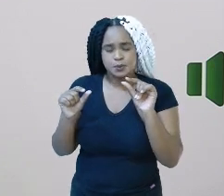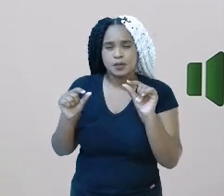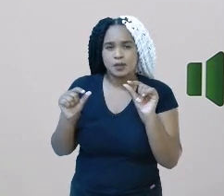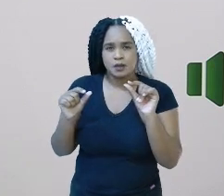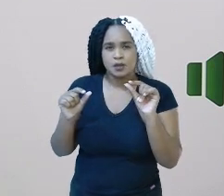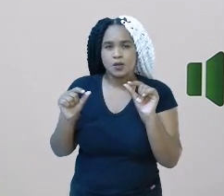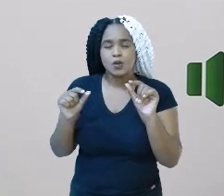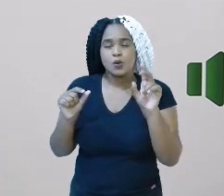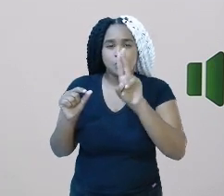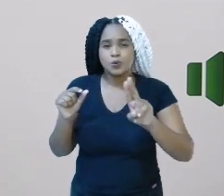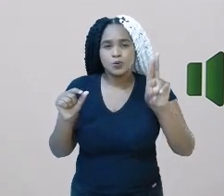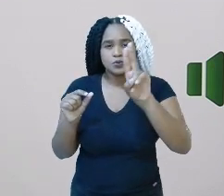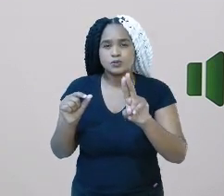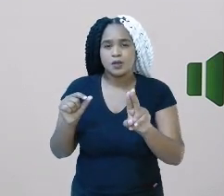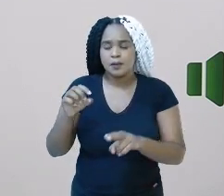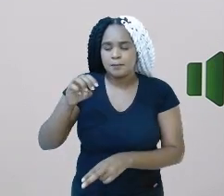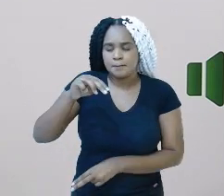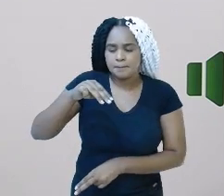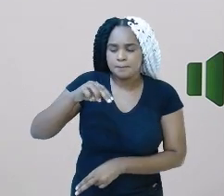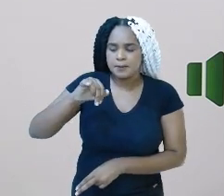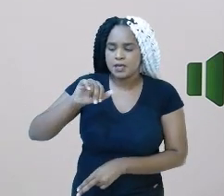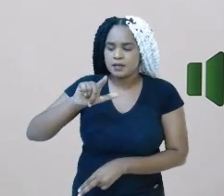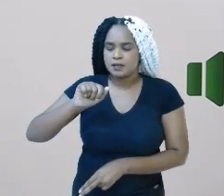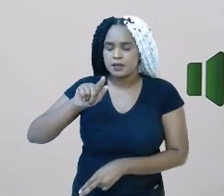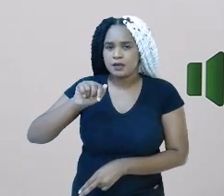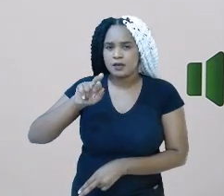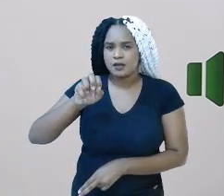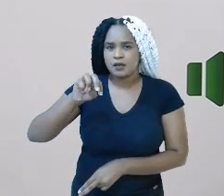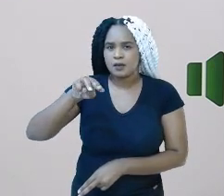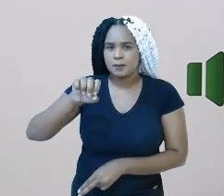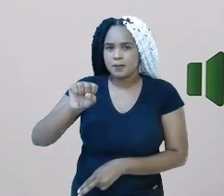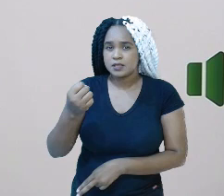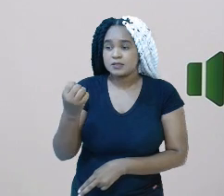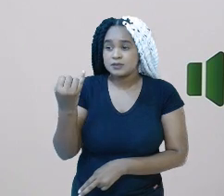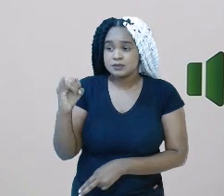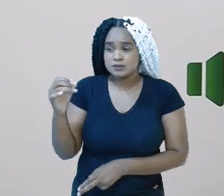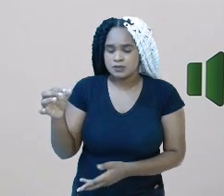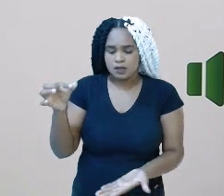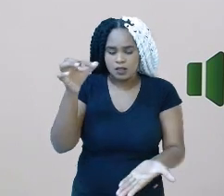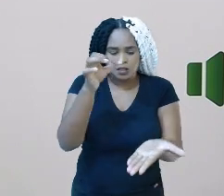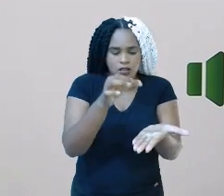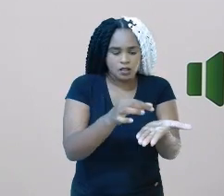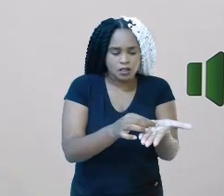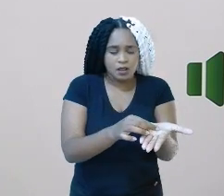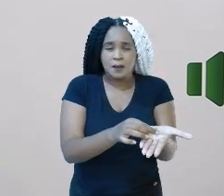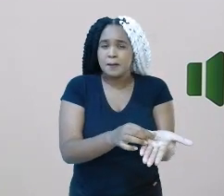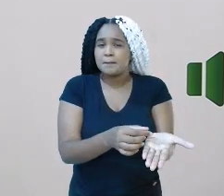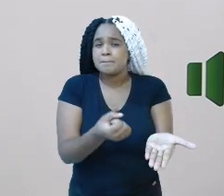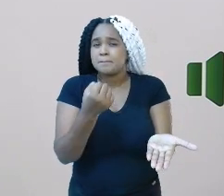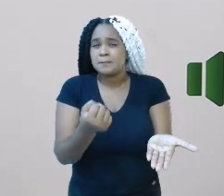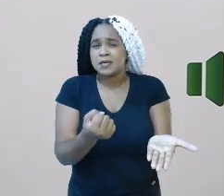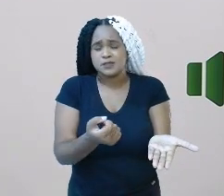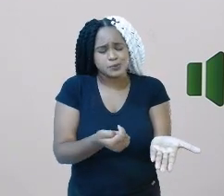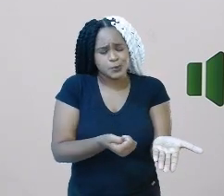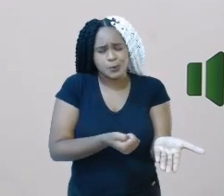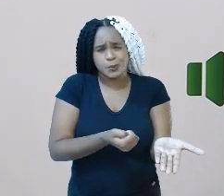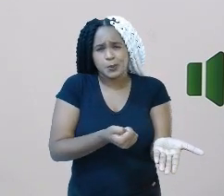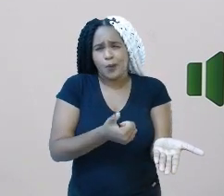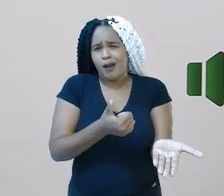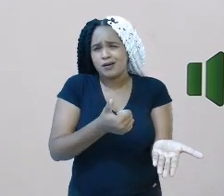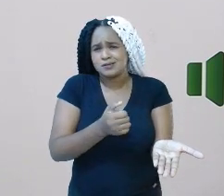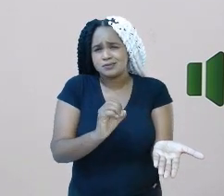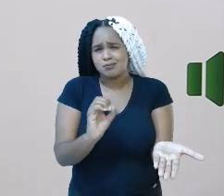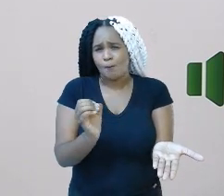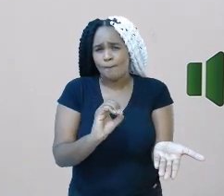em miligramas. Se eu colocasse ele aqui, dificilmente iria variar o peso na minha balança,